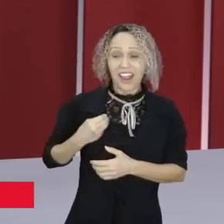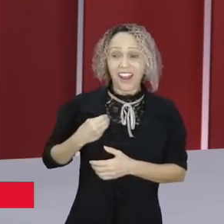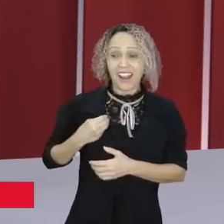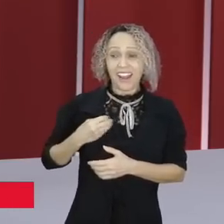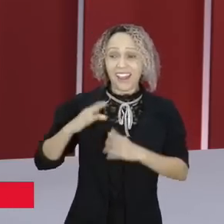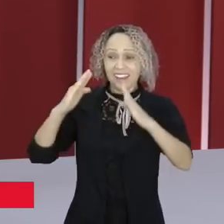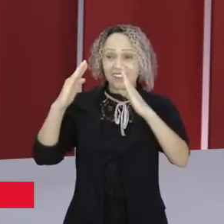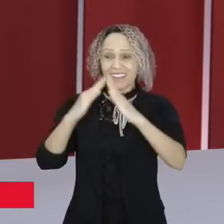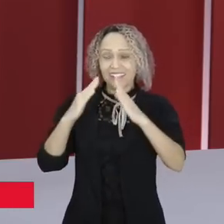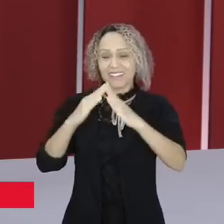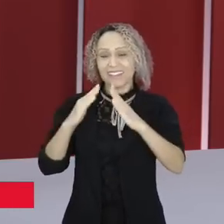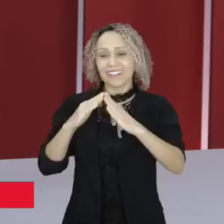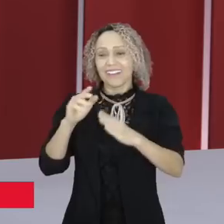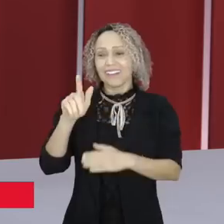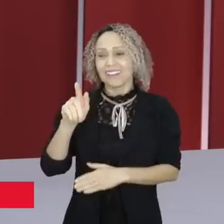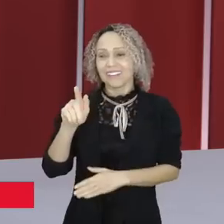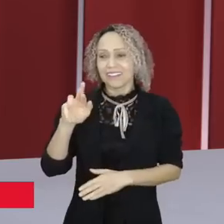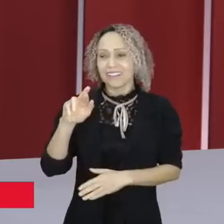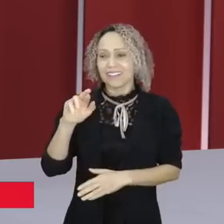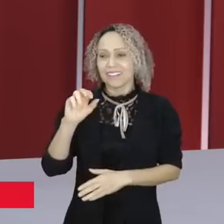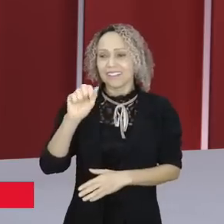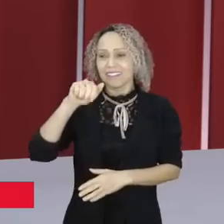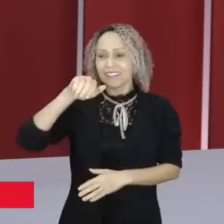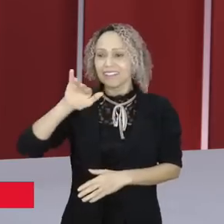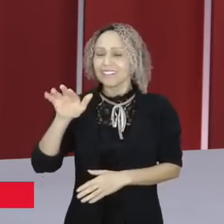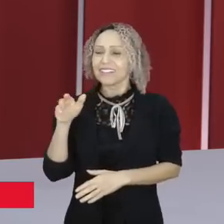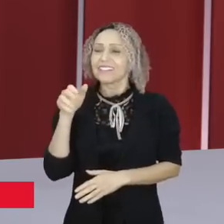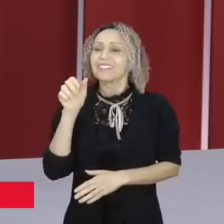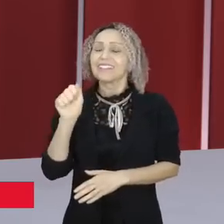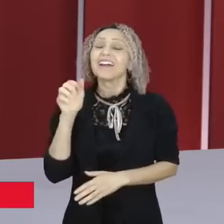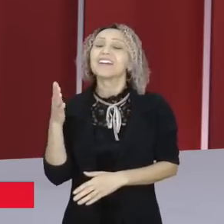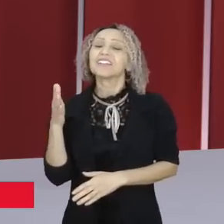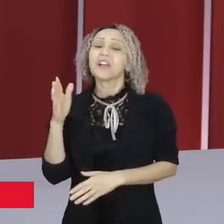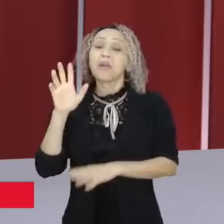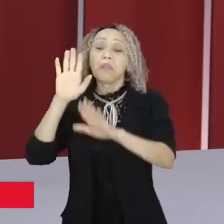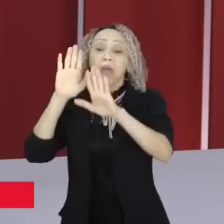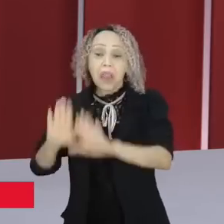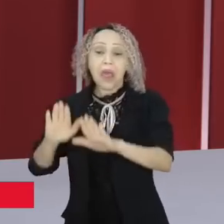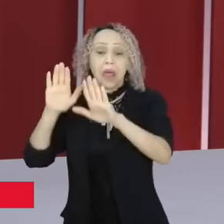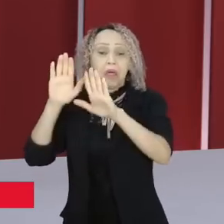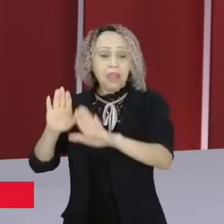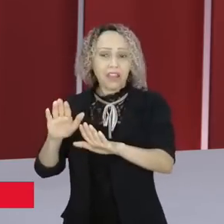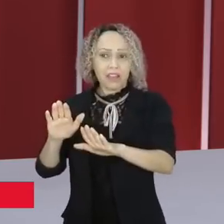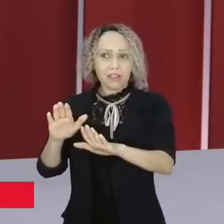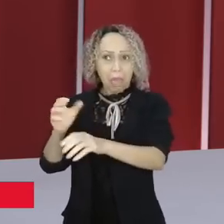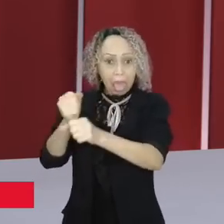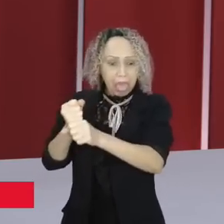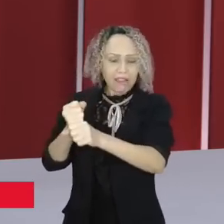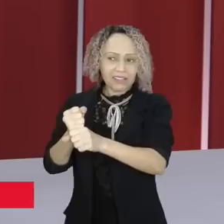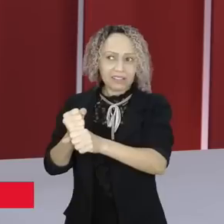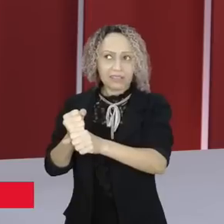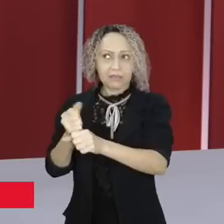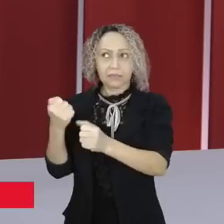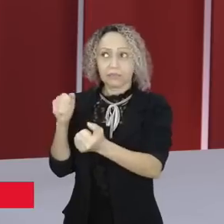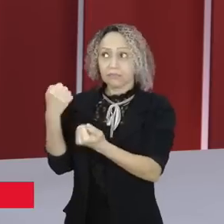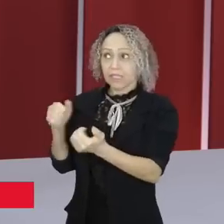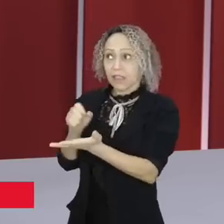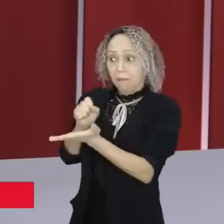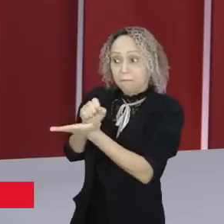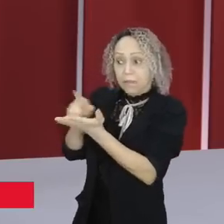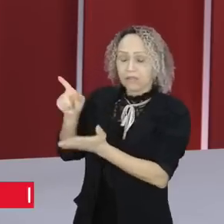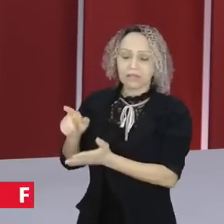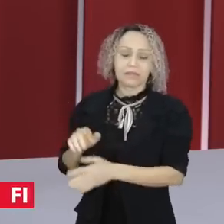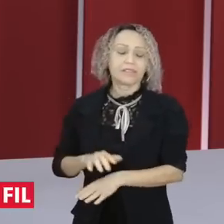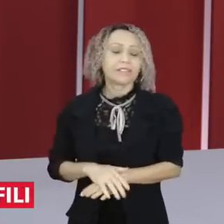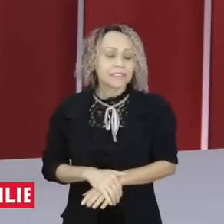despejado. Léo Gonçalves aqui também dá bom dia. Estou aqui aguardando Lula presidente. Alba